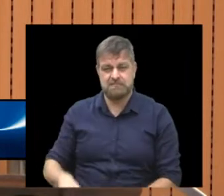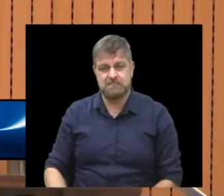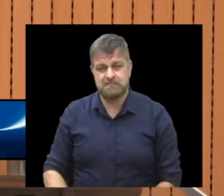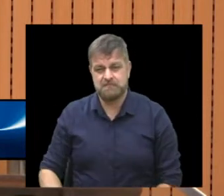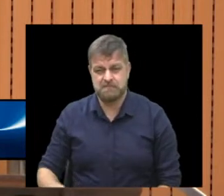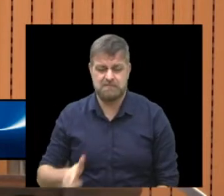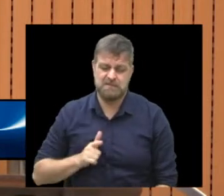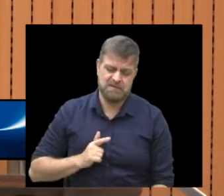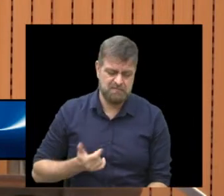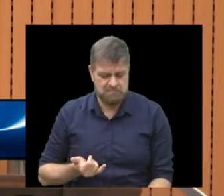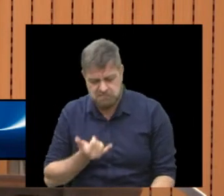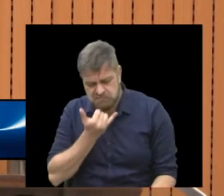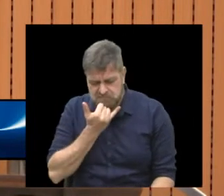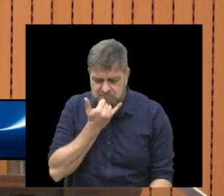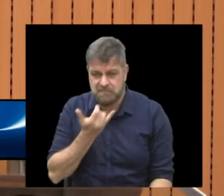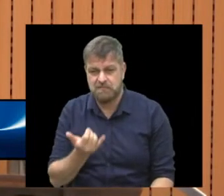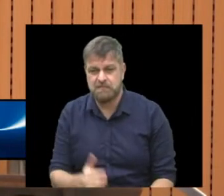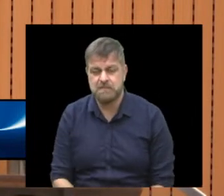vamos dizer,